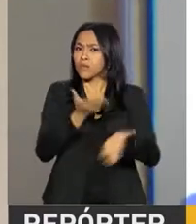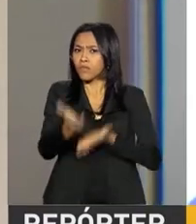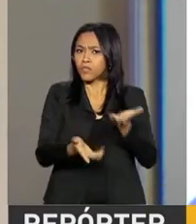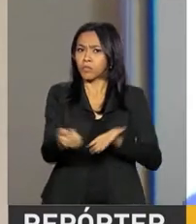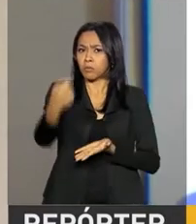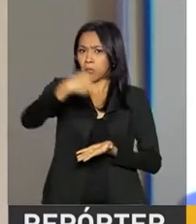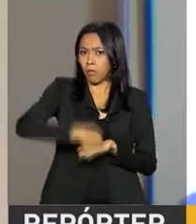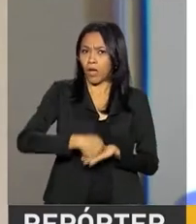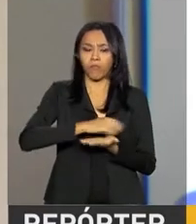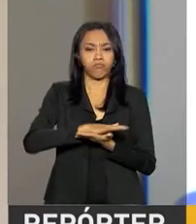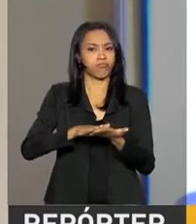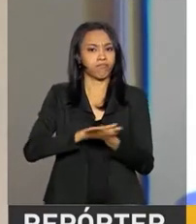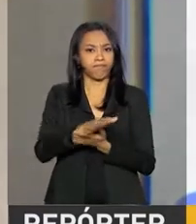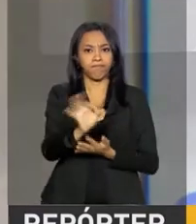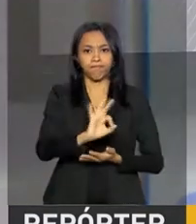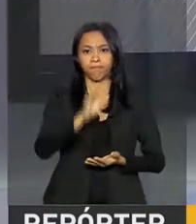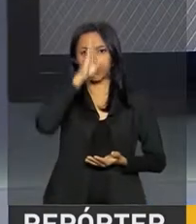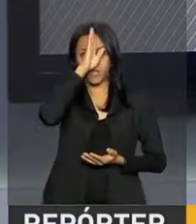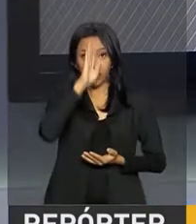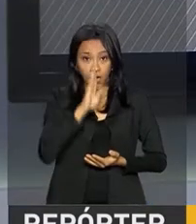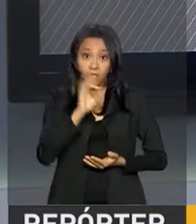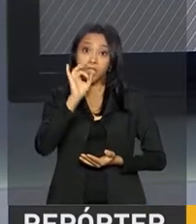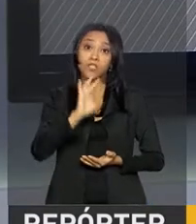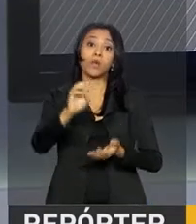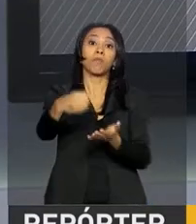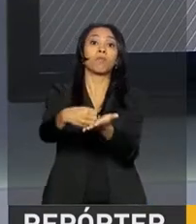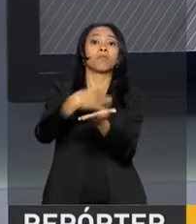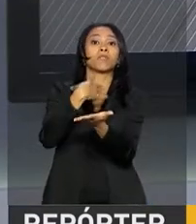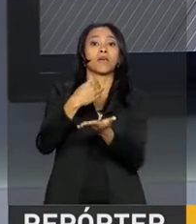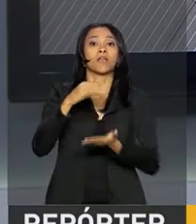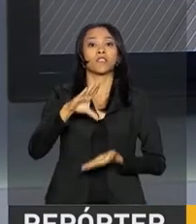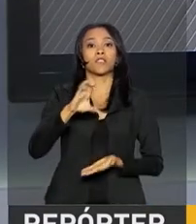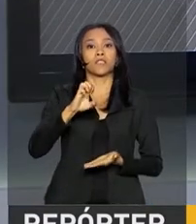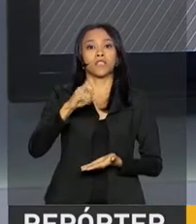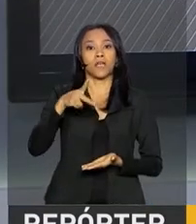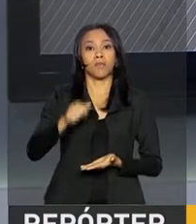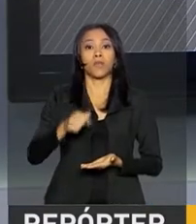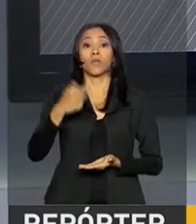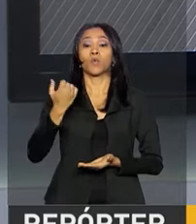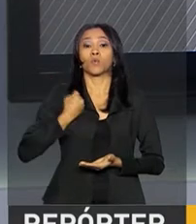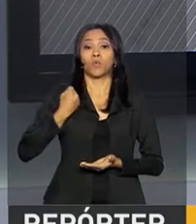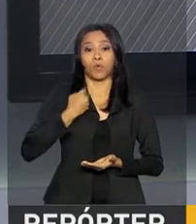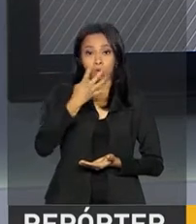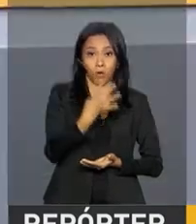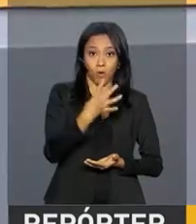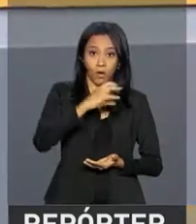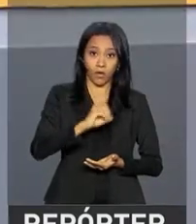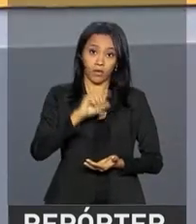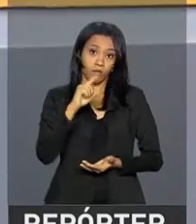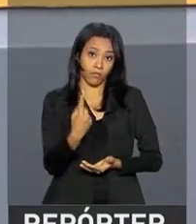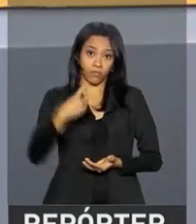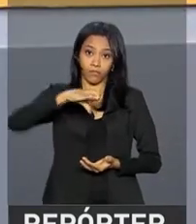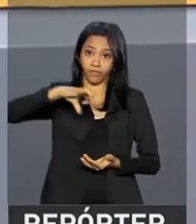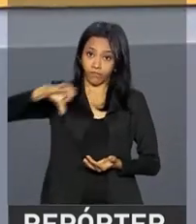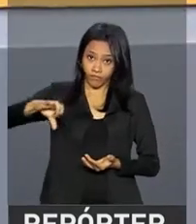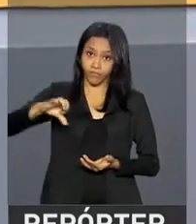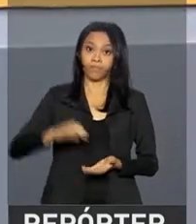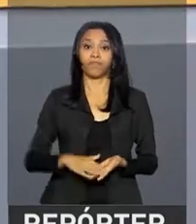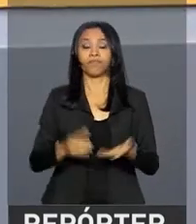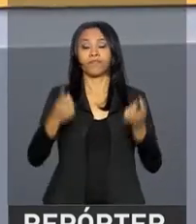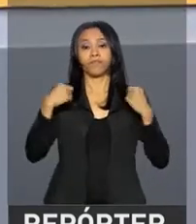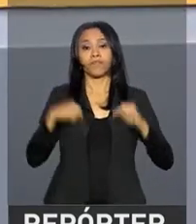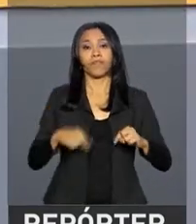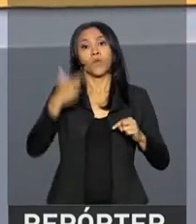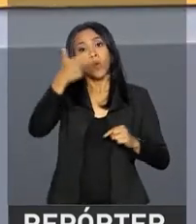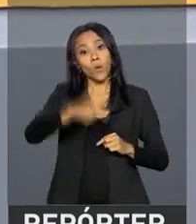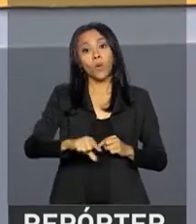para ter acesso basta enviar uma mensagem com o cep para o número 40 199 o programa passe livre